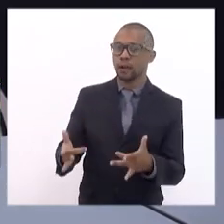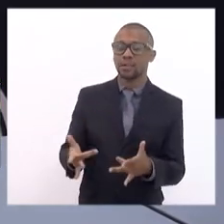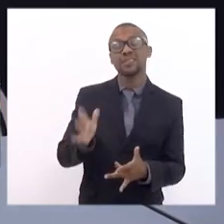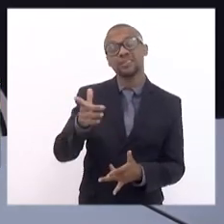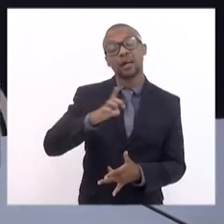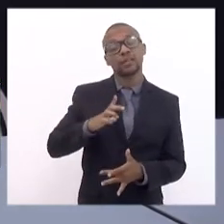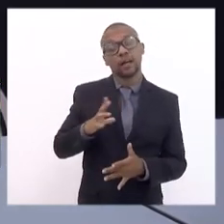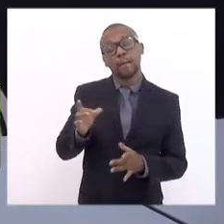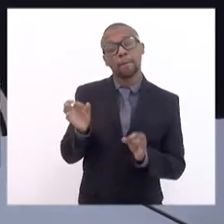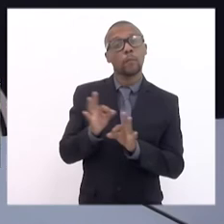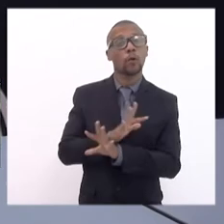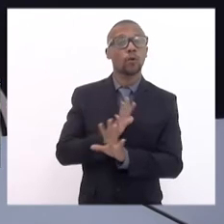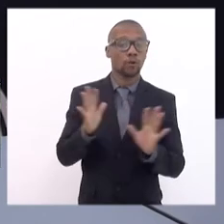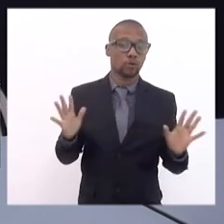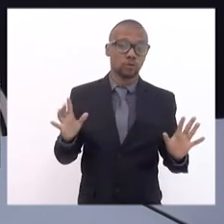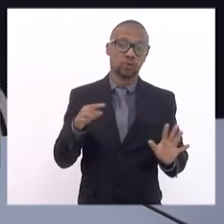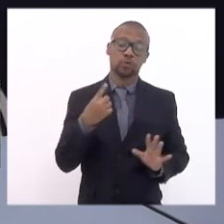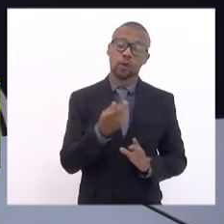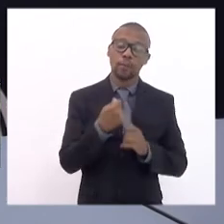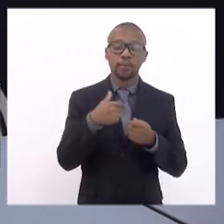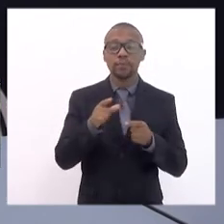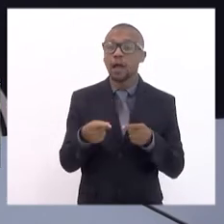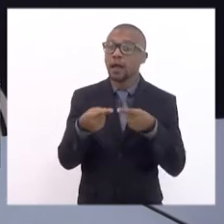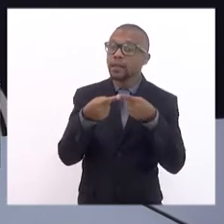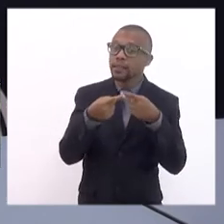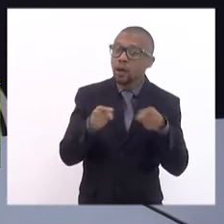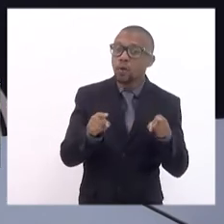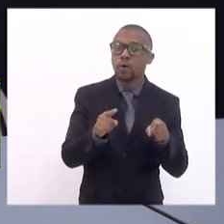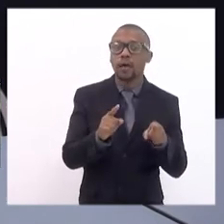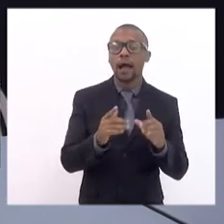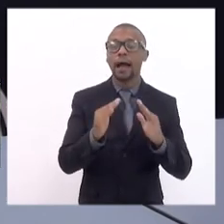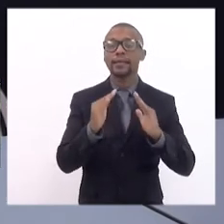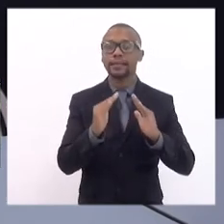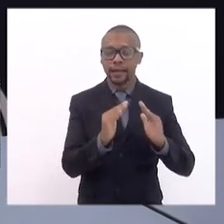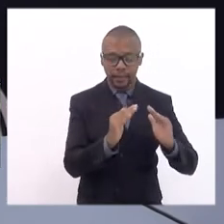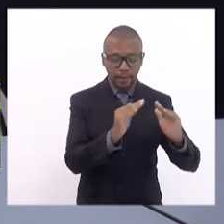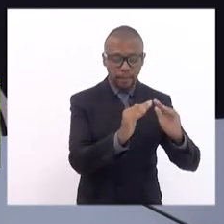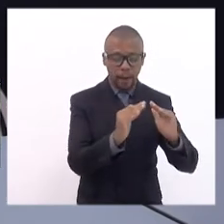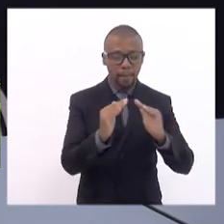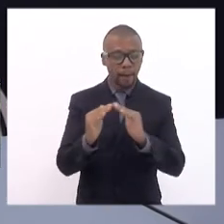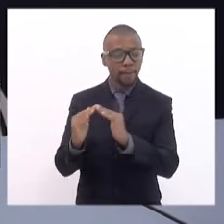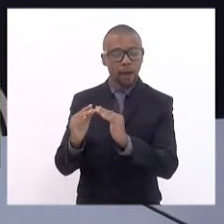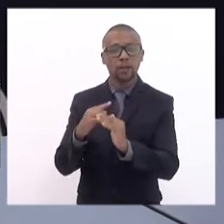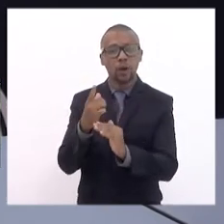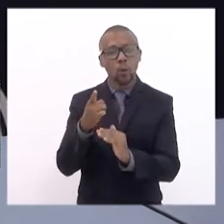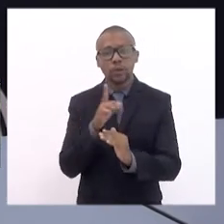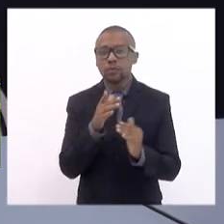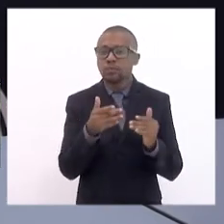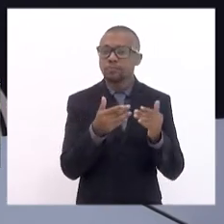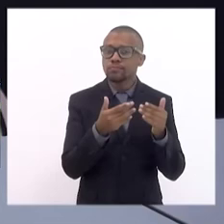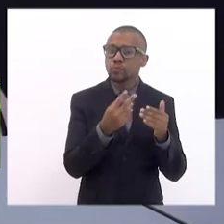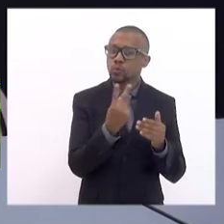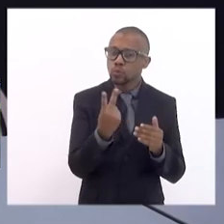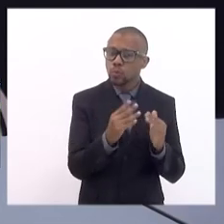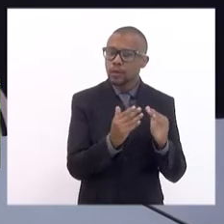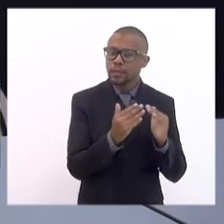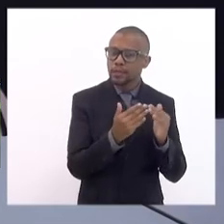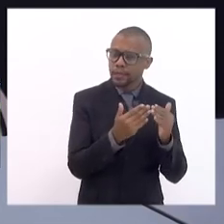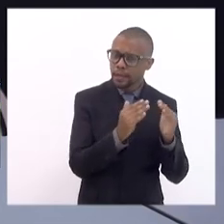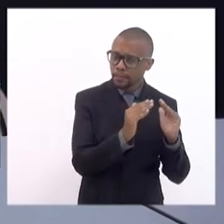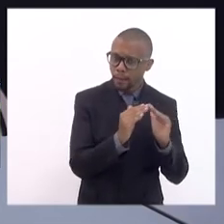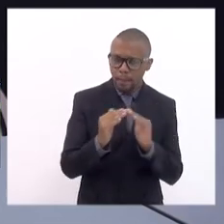né? A gente só tem agora que inaugurar as casas. Inauguramos duas casas, uma em Volta Redonda, outra em Barra Mansa. Tem